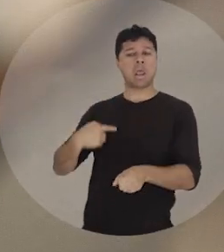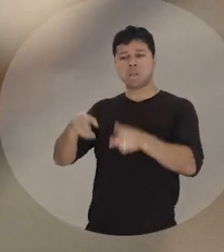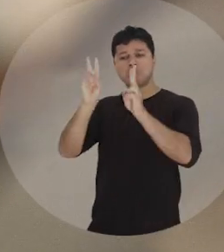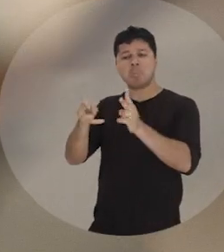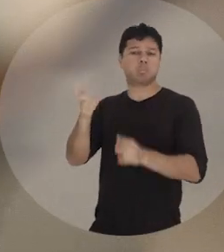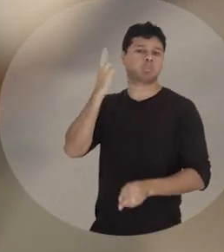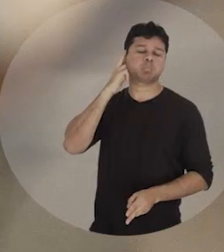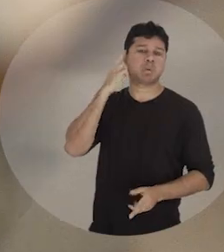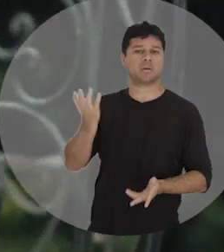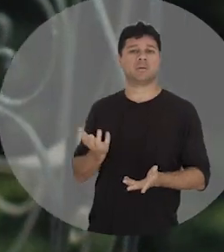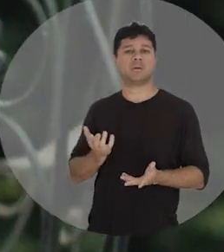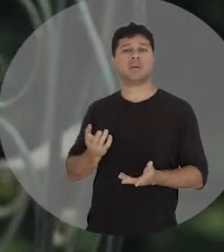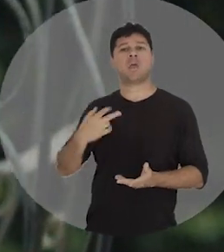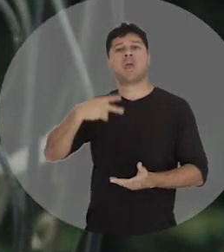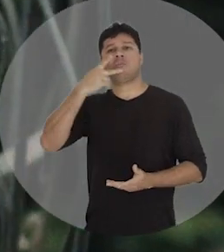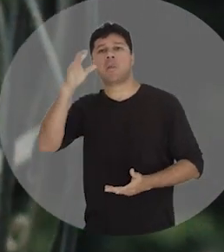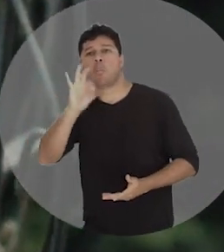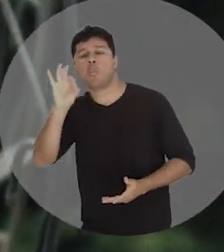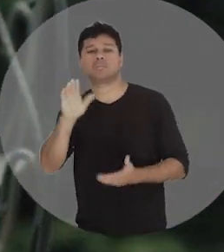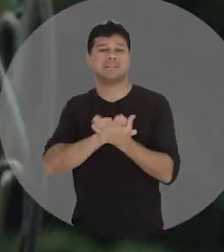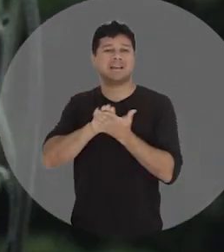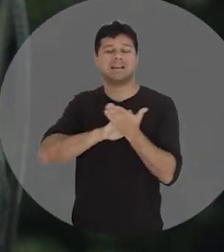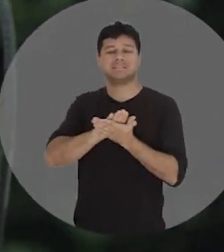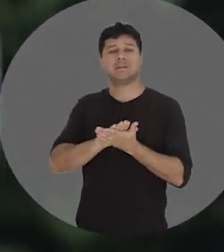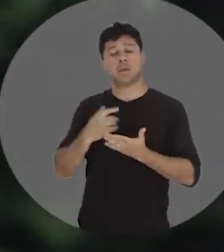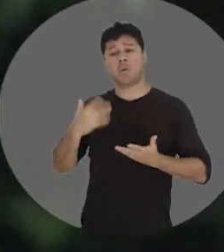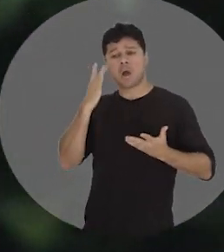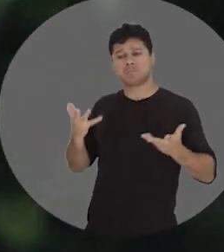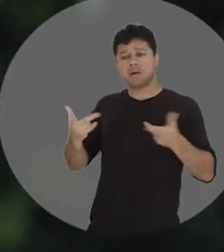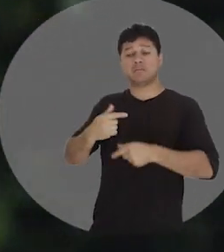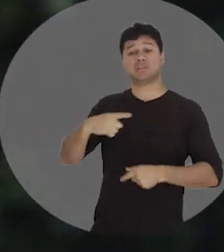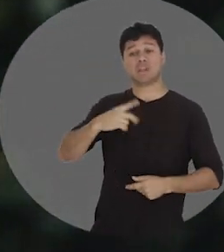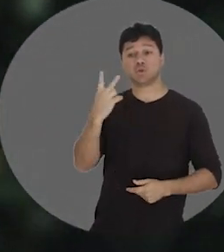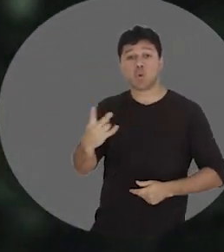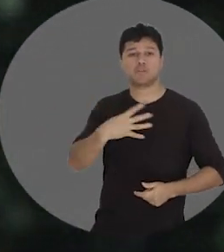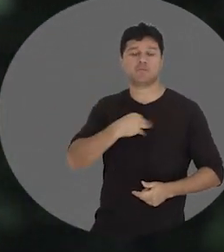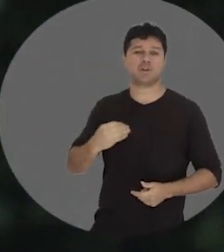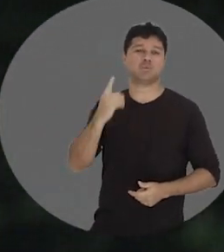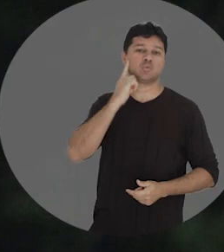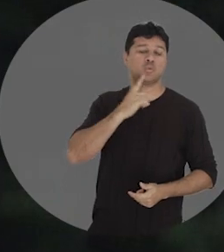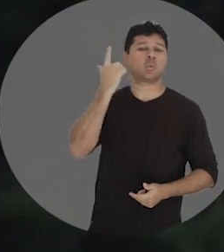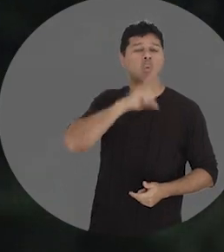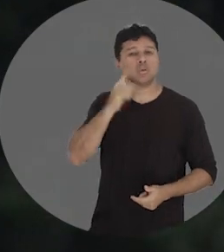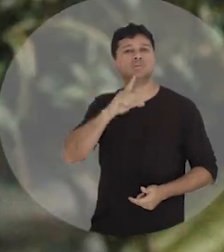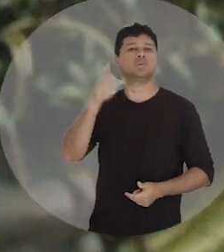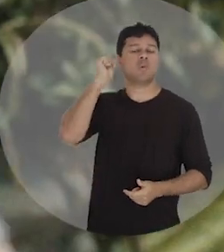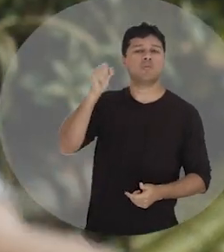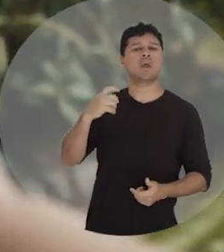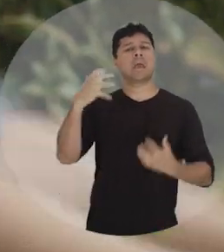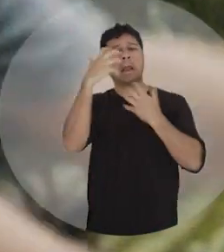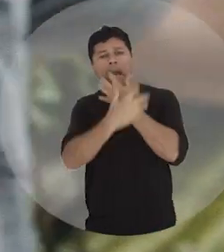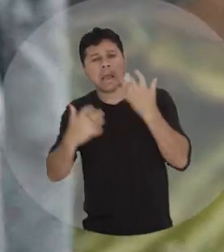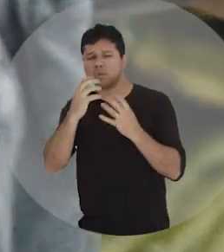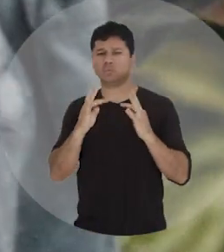atrás, eles permaneceriam surdos, eles não falariam. E eu acho maravilhoso. Ter dois surdos que ouvem, que falam